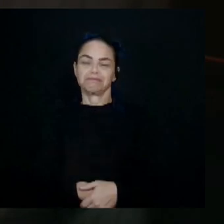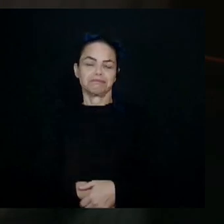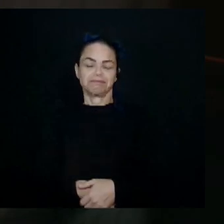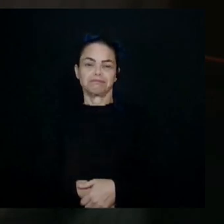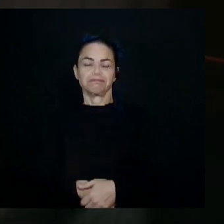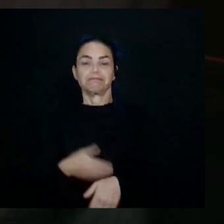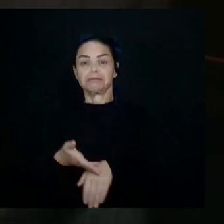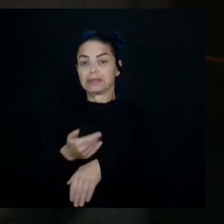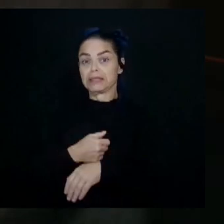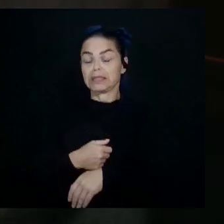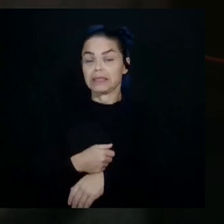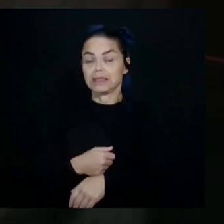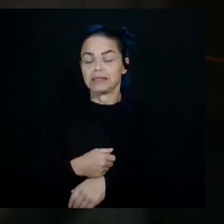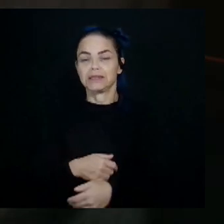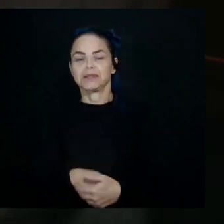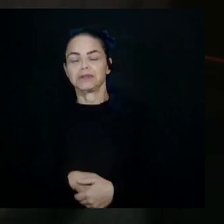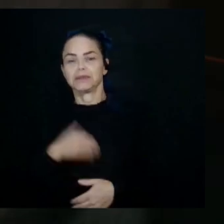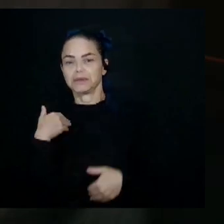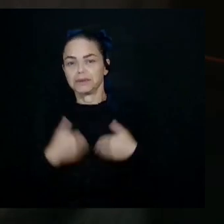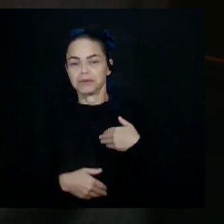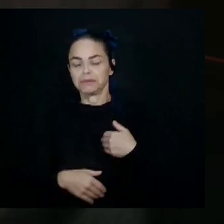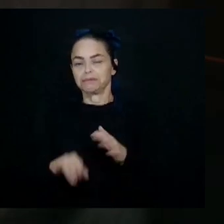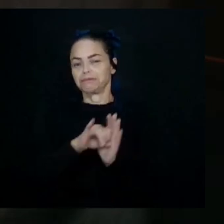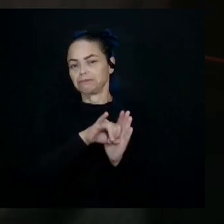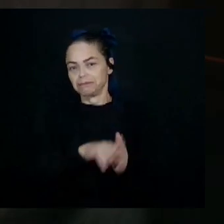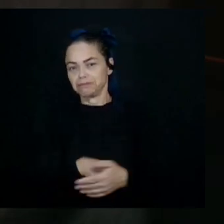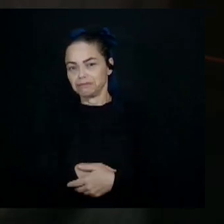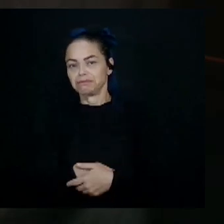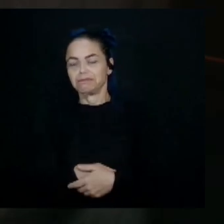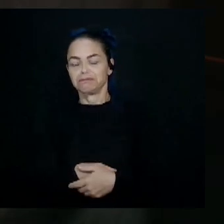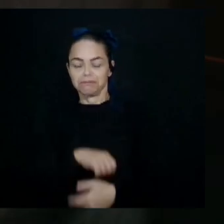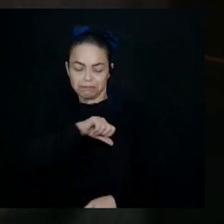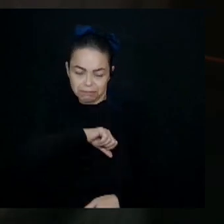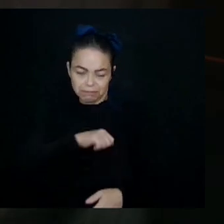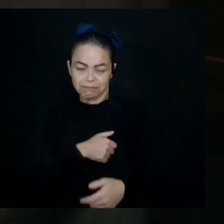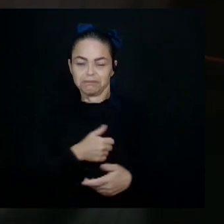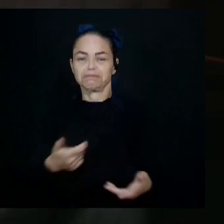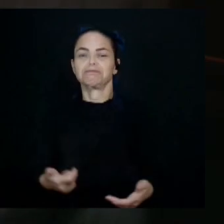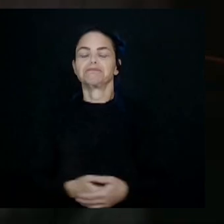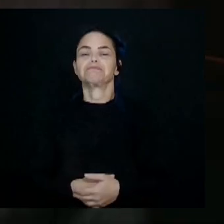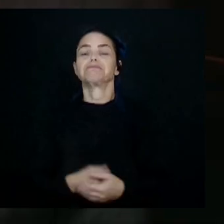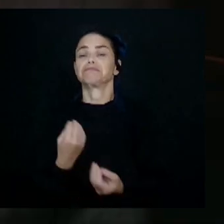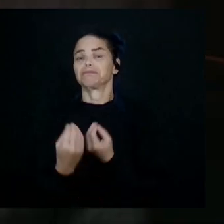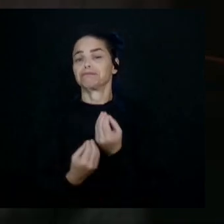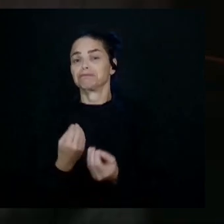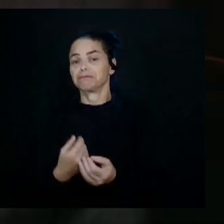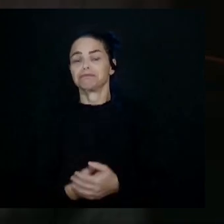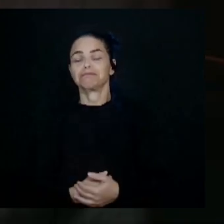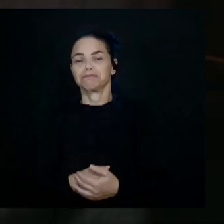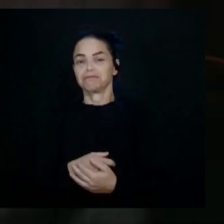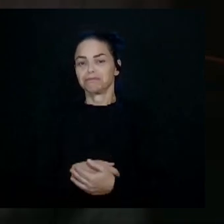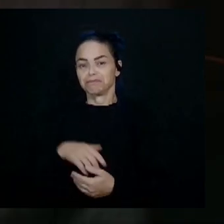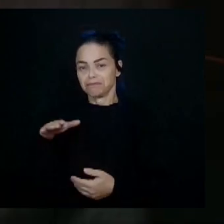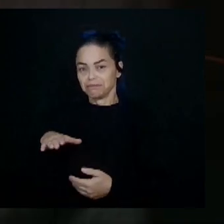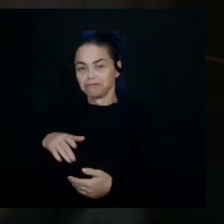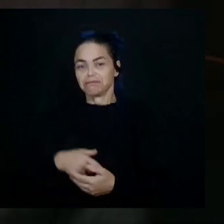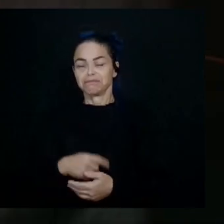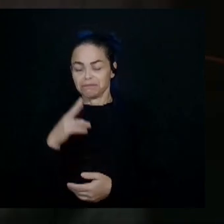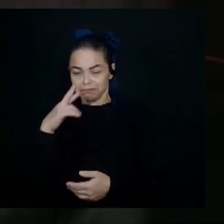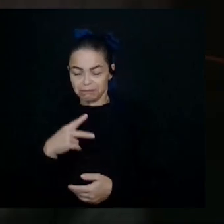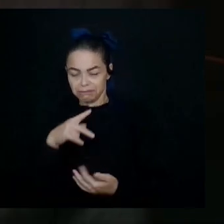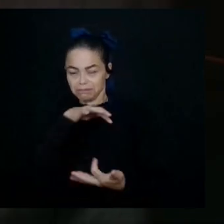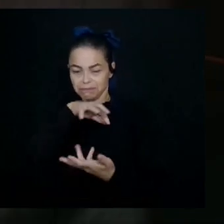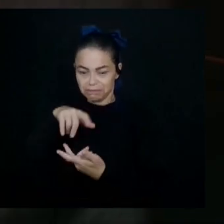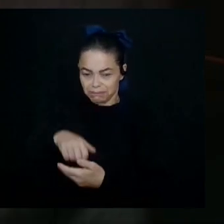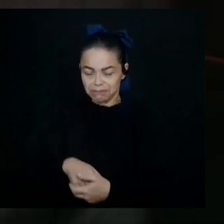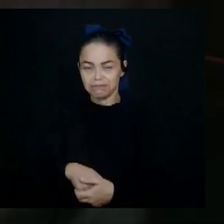mudança física, mexe com identidade, com autoestima, com a forma como a criança se vê no mundo. E talvez